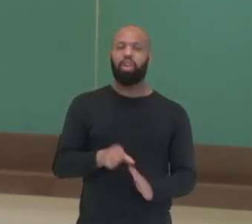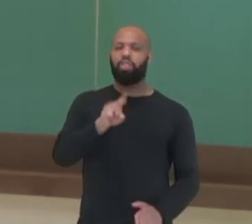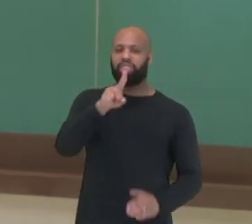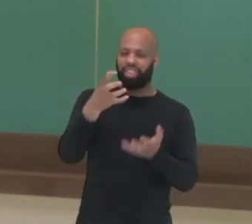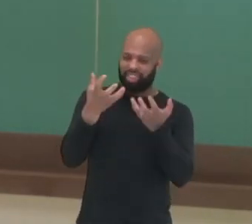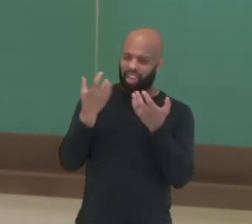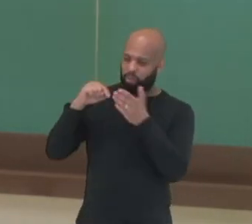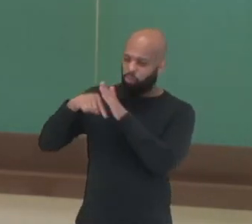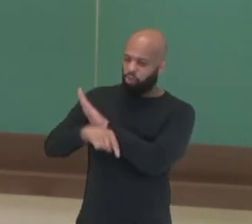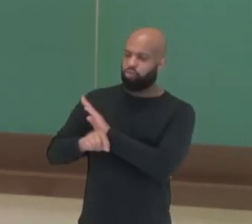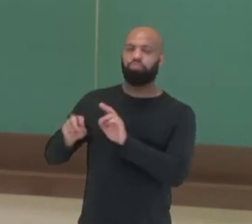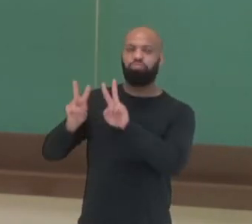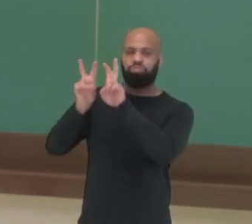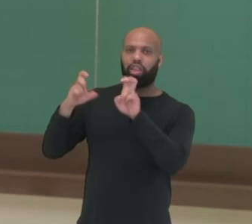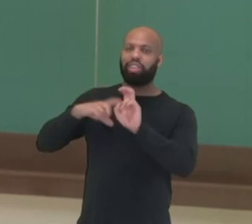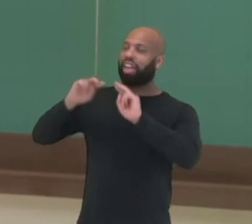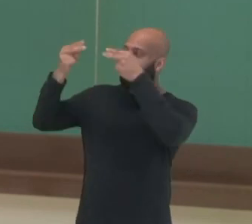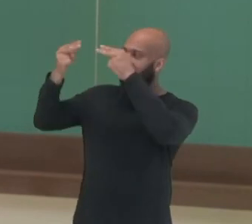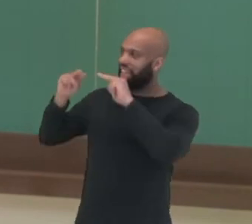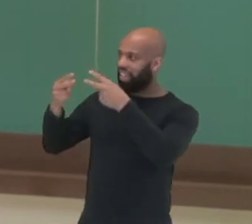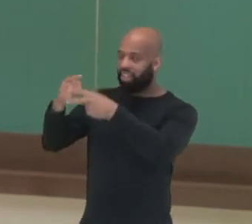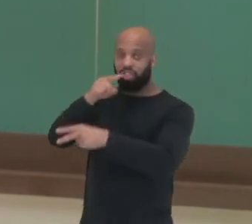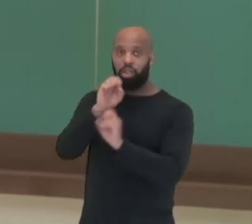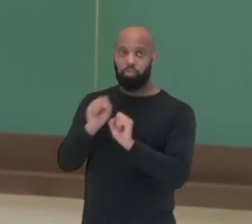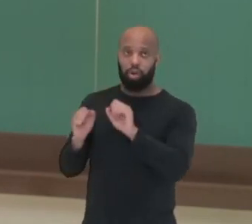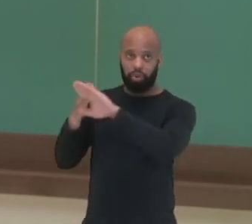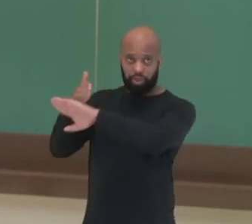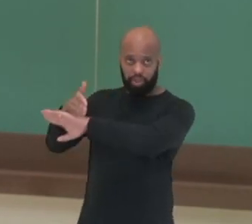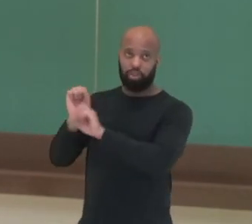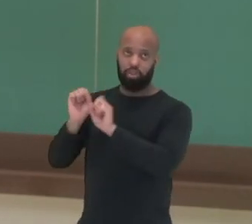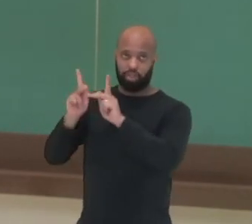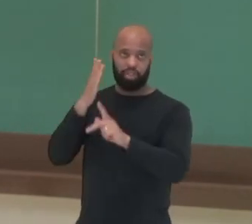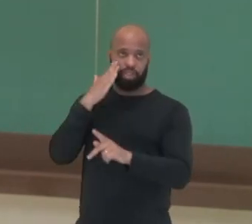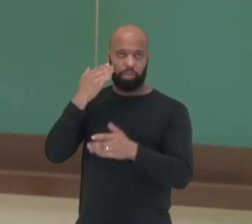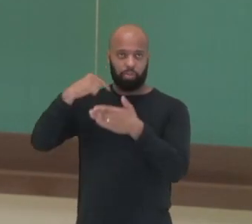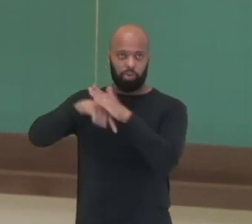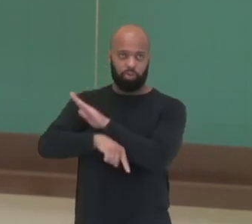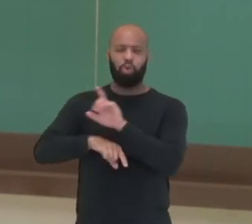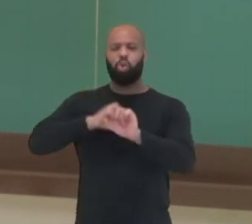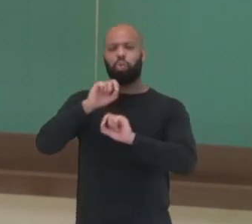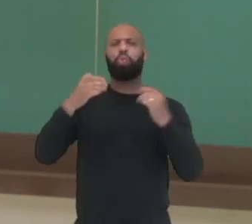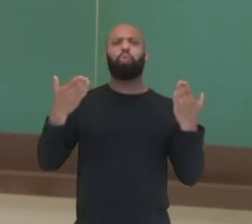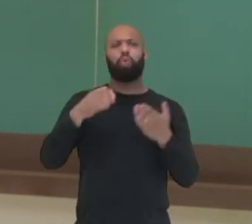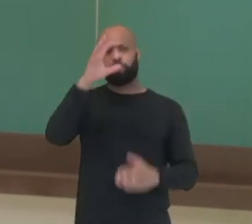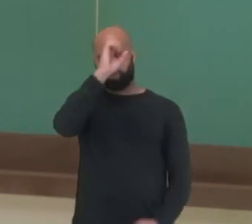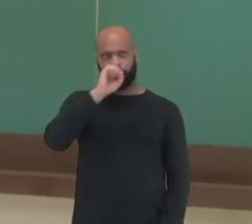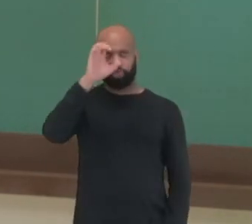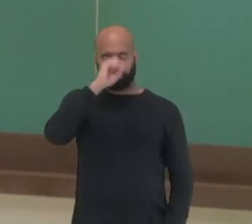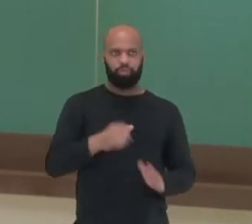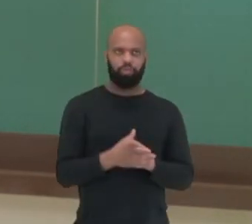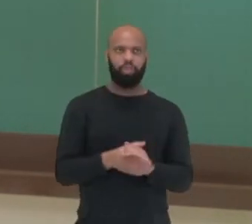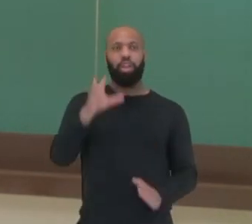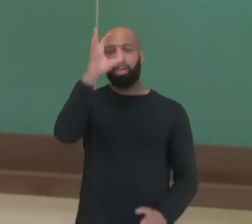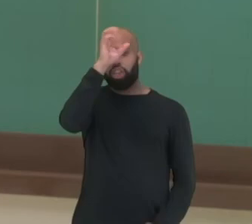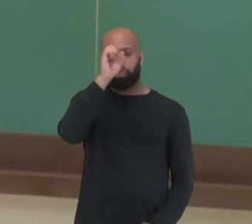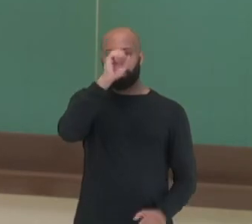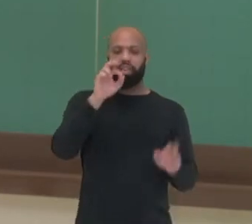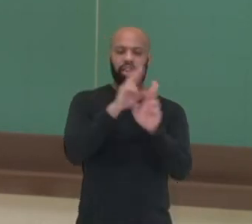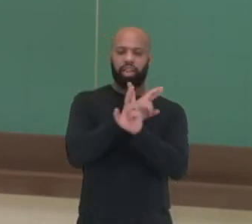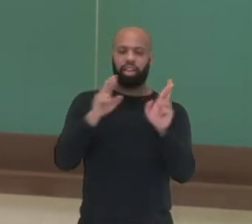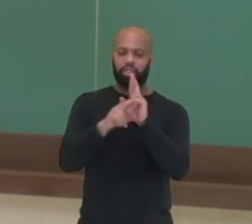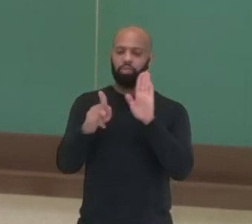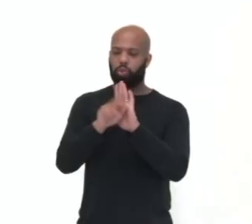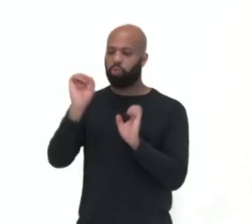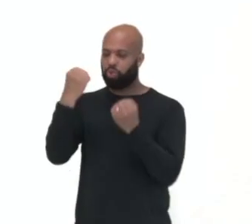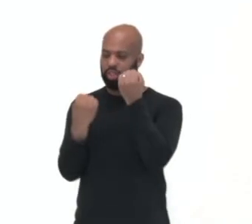um pouquinho mais, deixo esses 2 links aqui. E o que nós vimos nessa nossa aula? A relação das ginásticas e